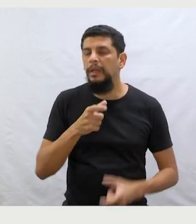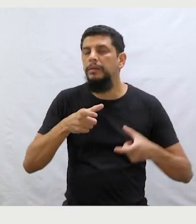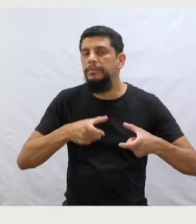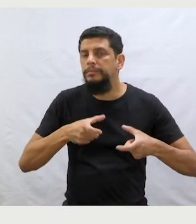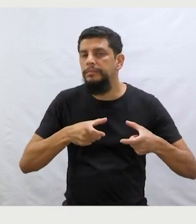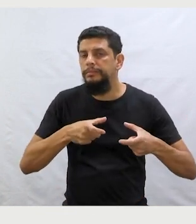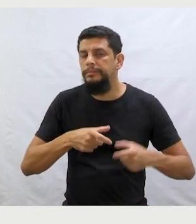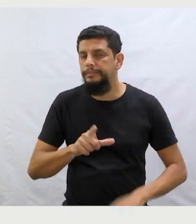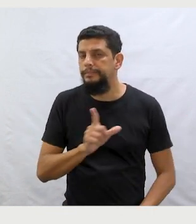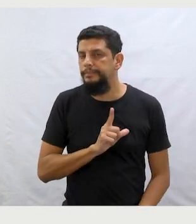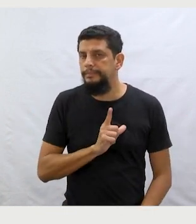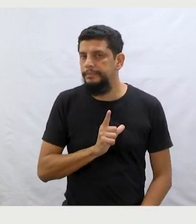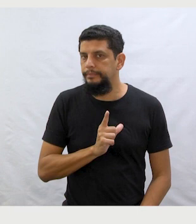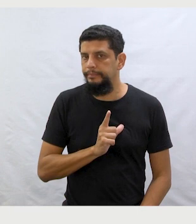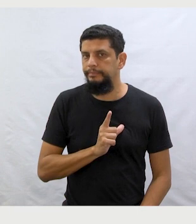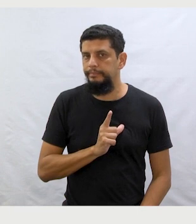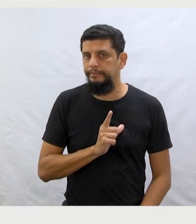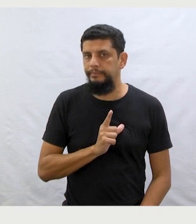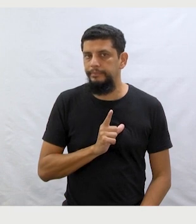Aonde será que está